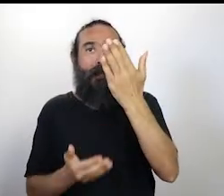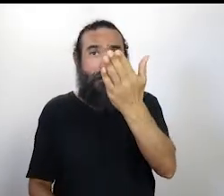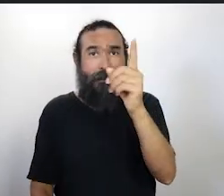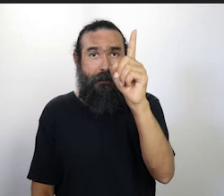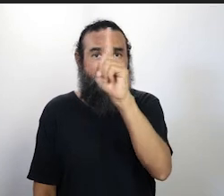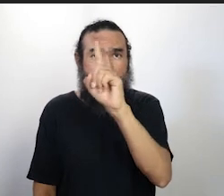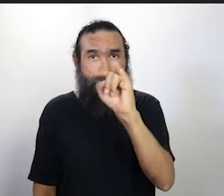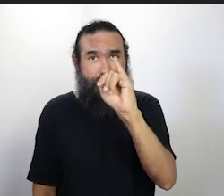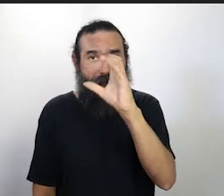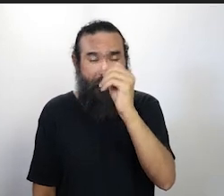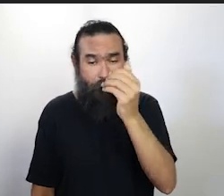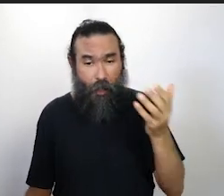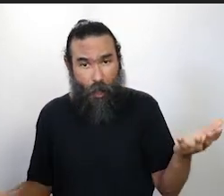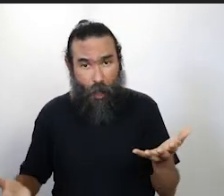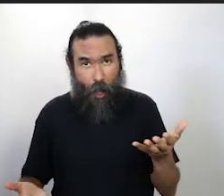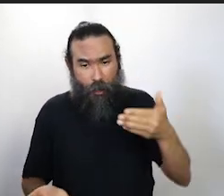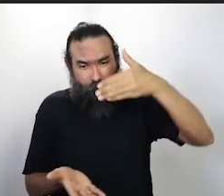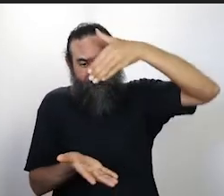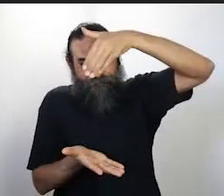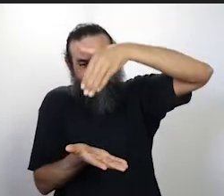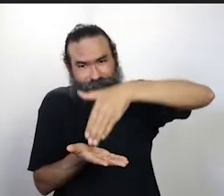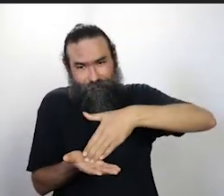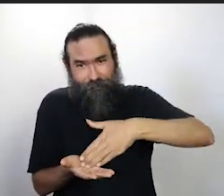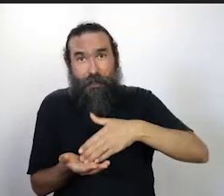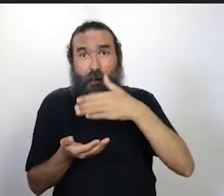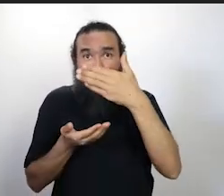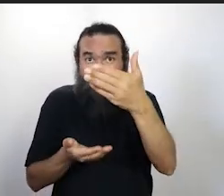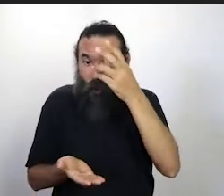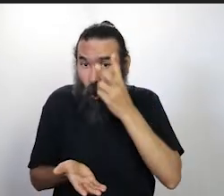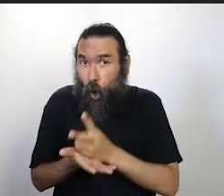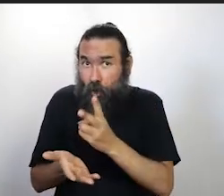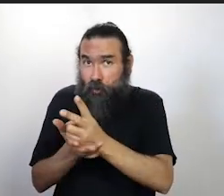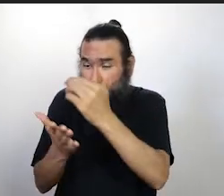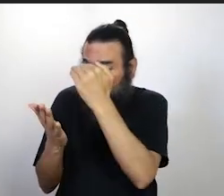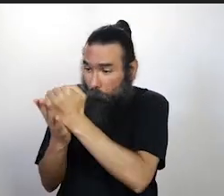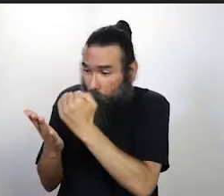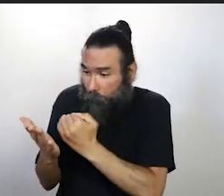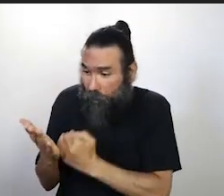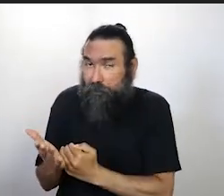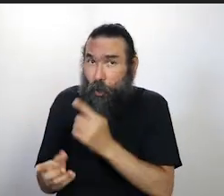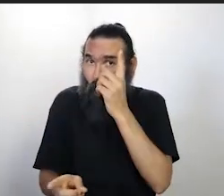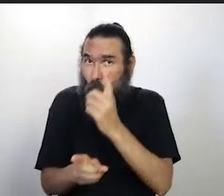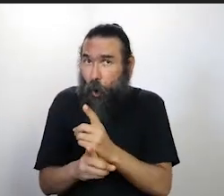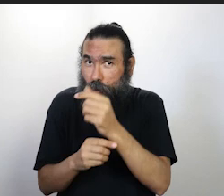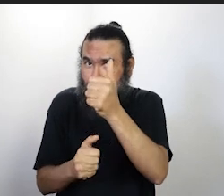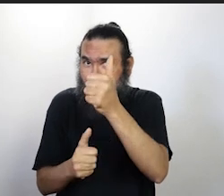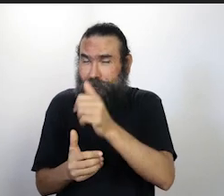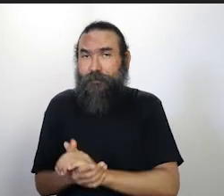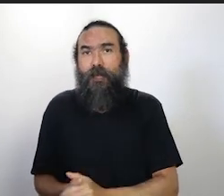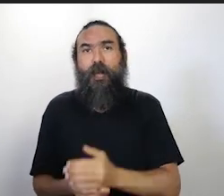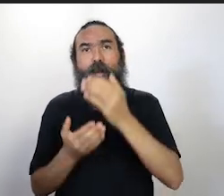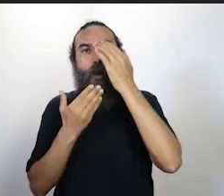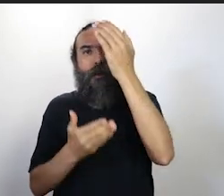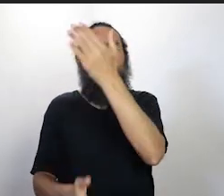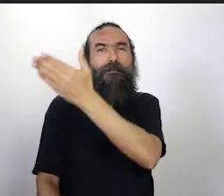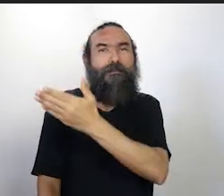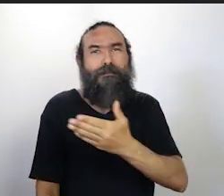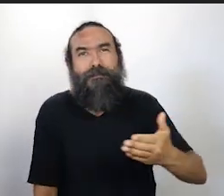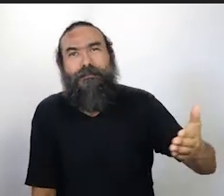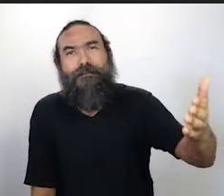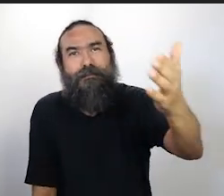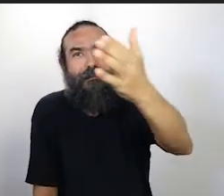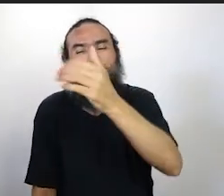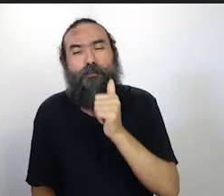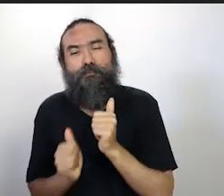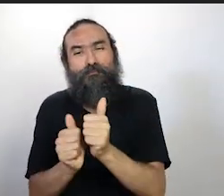Obrigada, Zica. A gente fica por aqui e espero que vocês acompanhem toda a programação do Encontro de Culturas. Obrigada, Cicina,